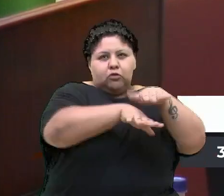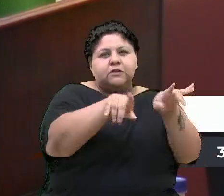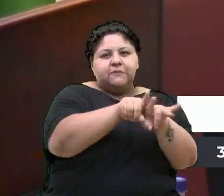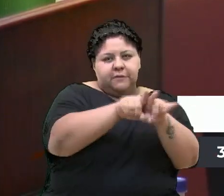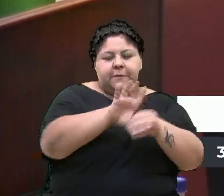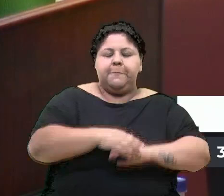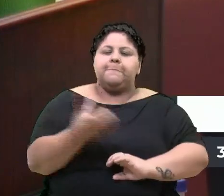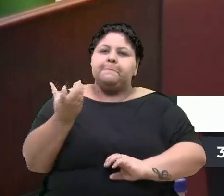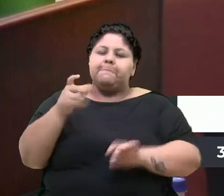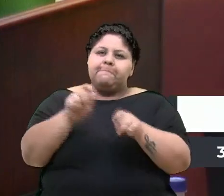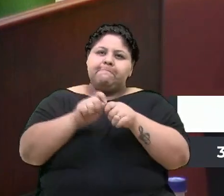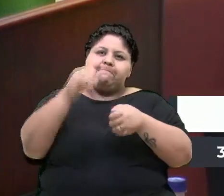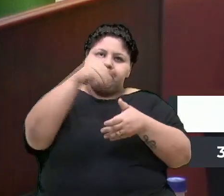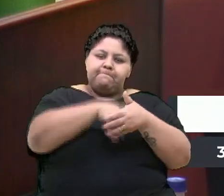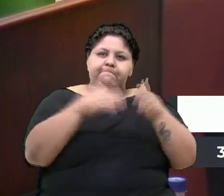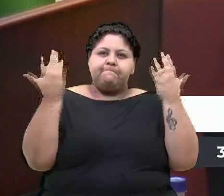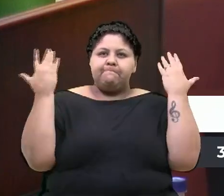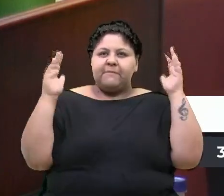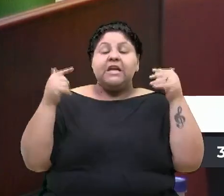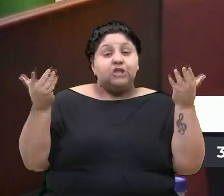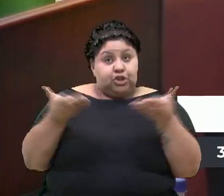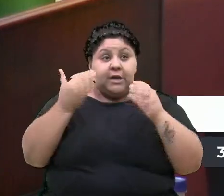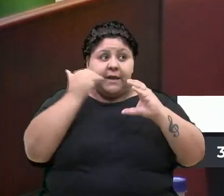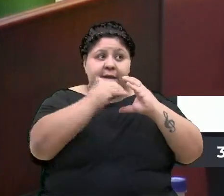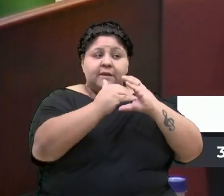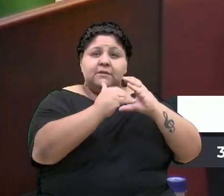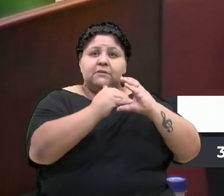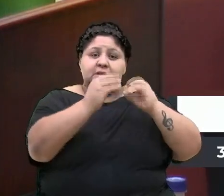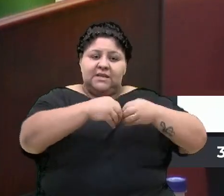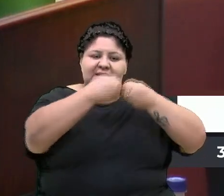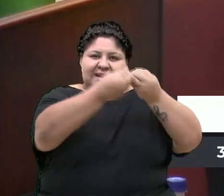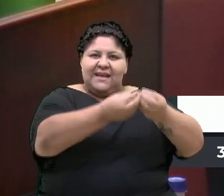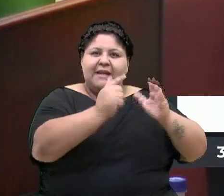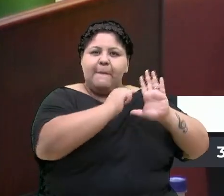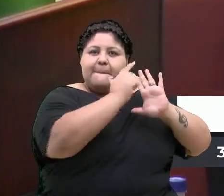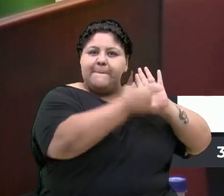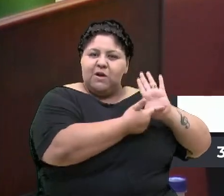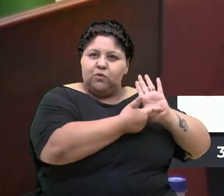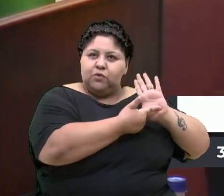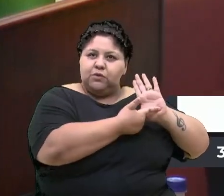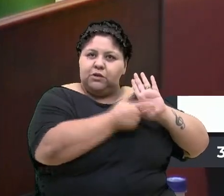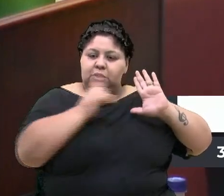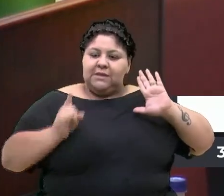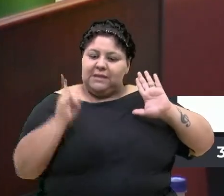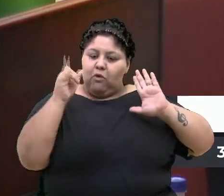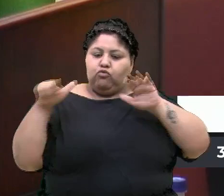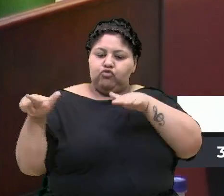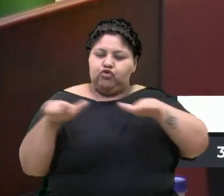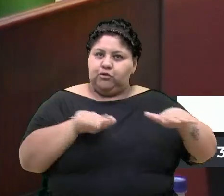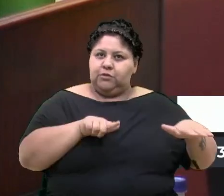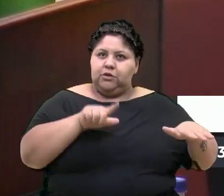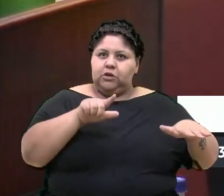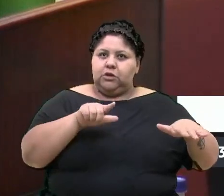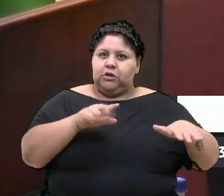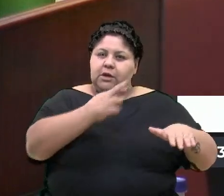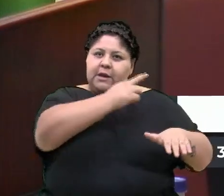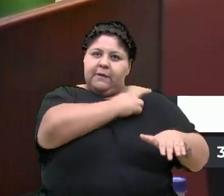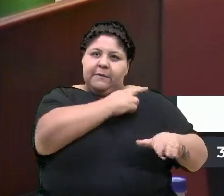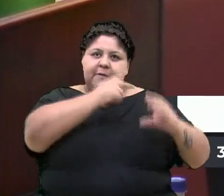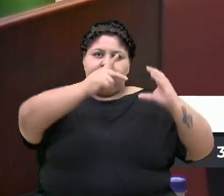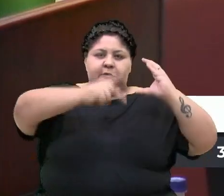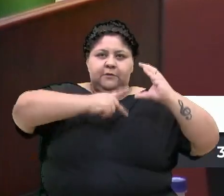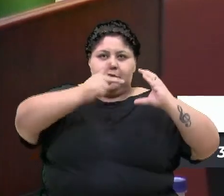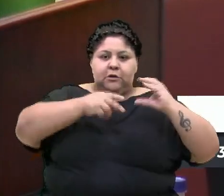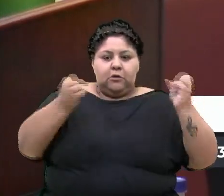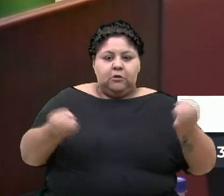fazer também o voto de congratulações. Eu já entreguei em mãos na última semana, quando estive representando a Câmara no